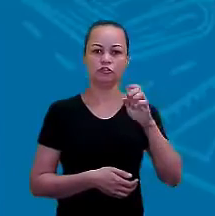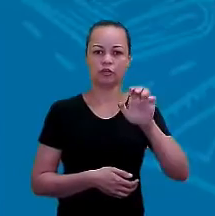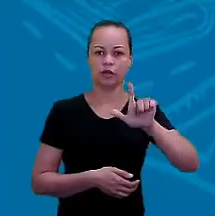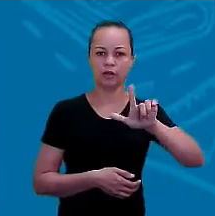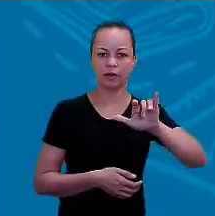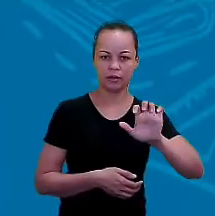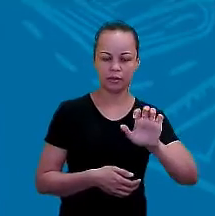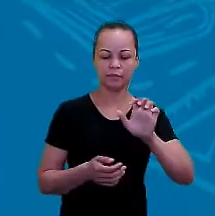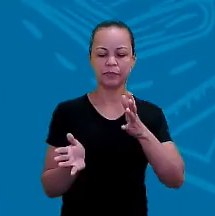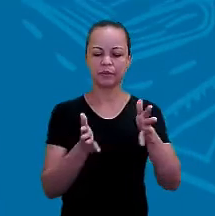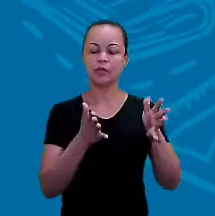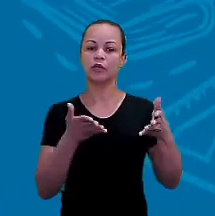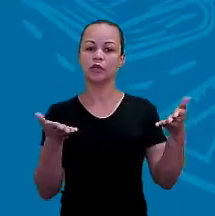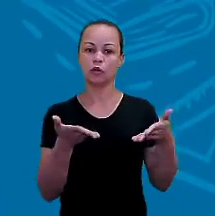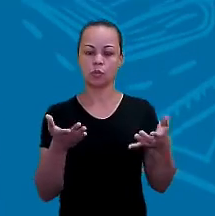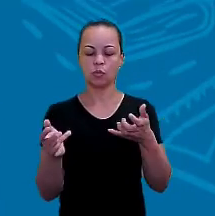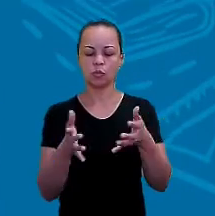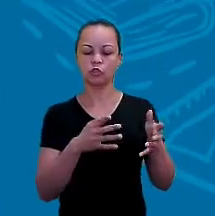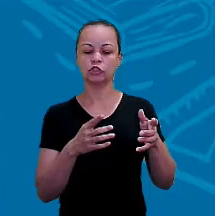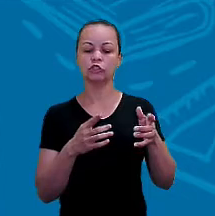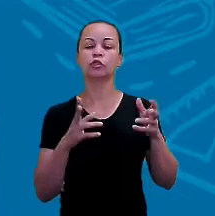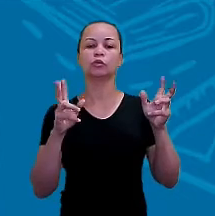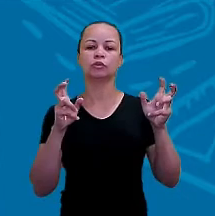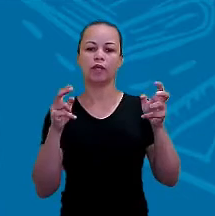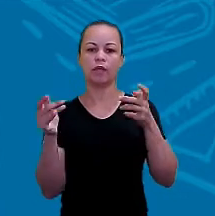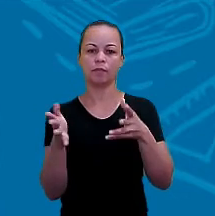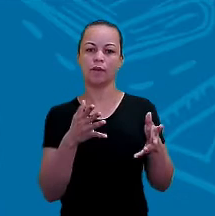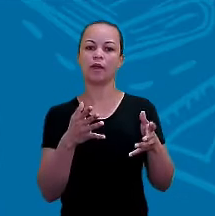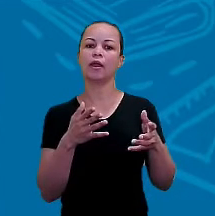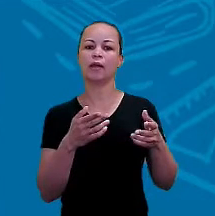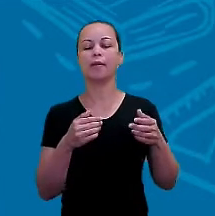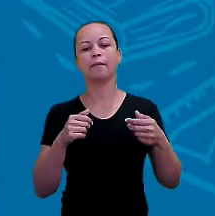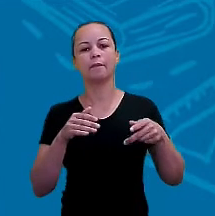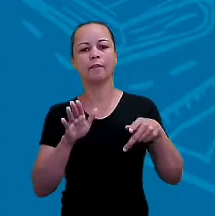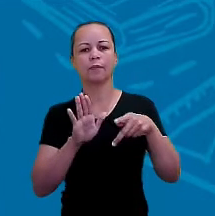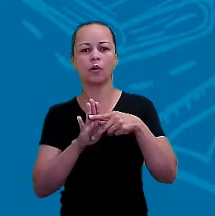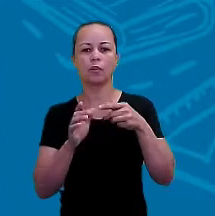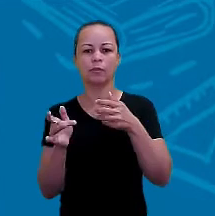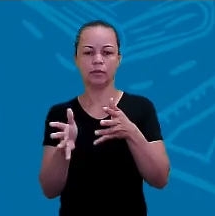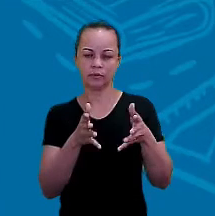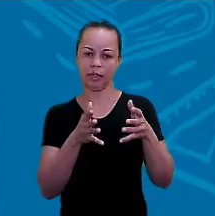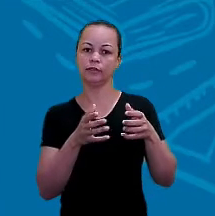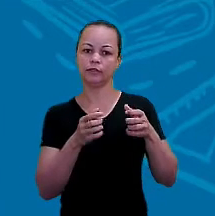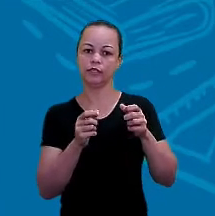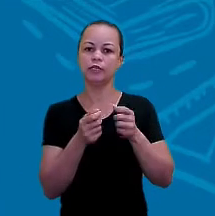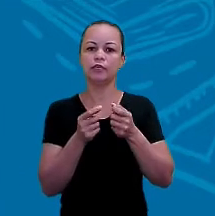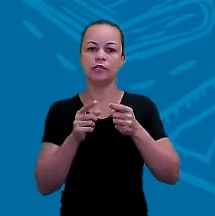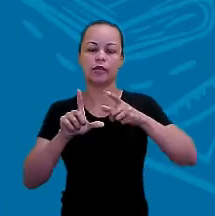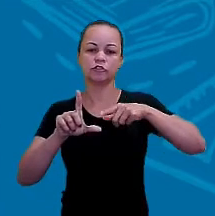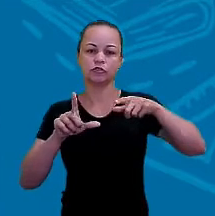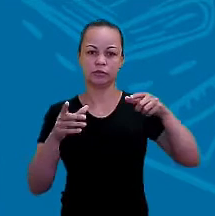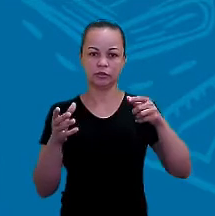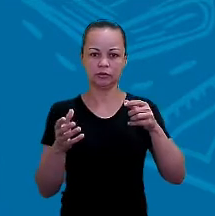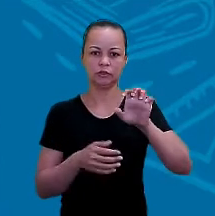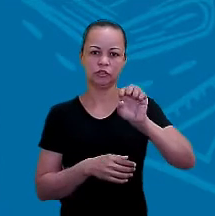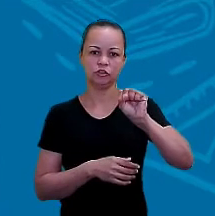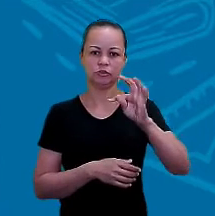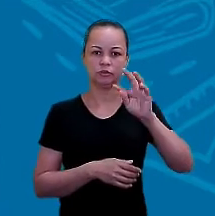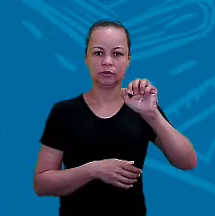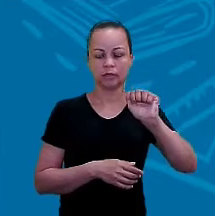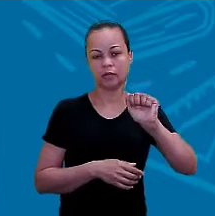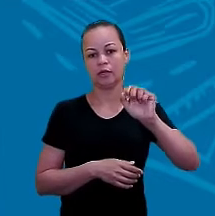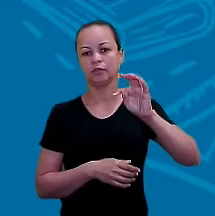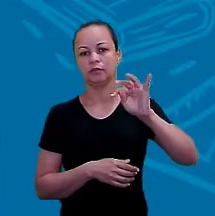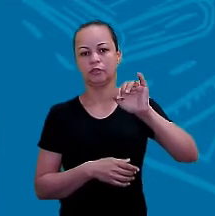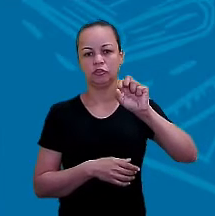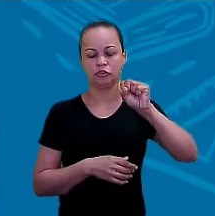será probabilidade e estatística. Nosso objeto de conhecimento será leitura, interpretação e